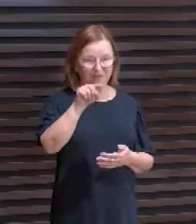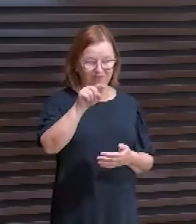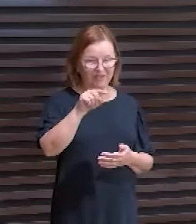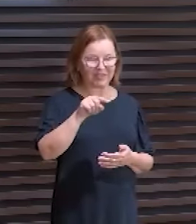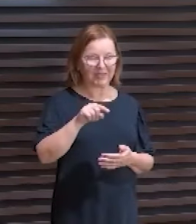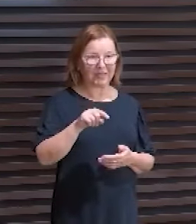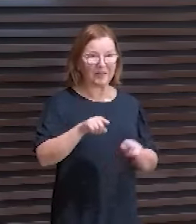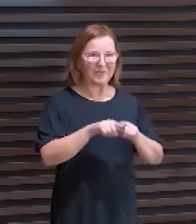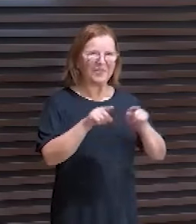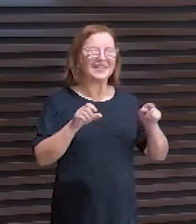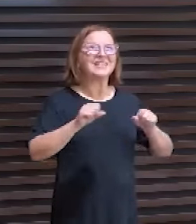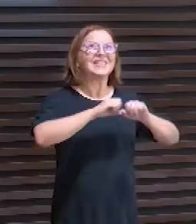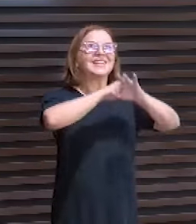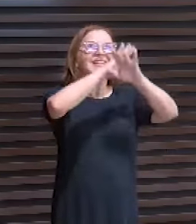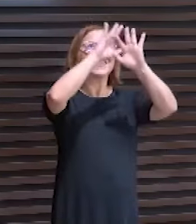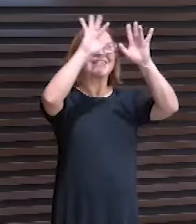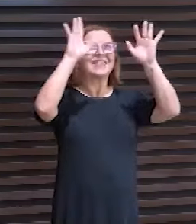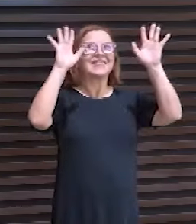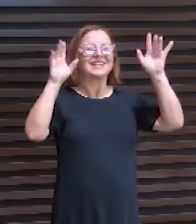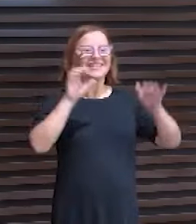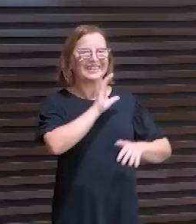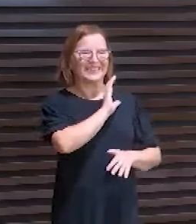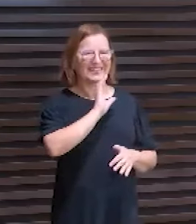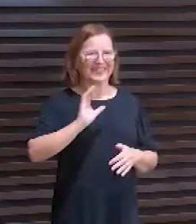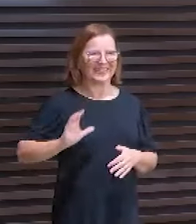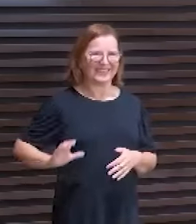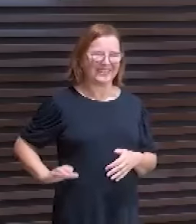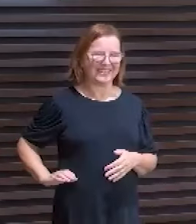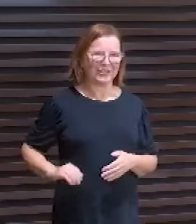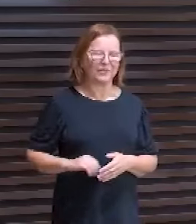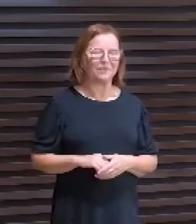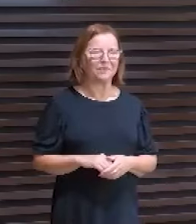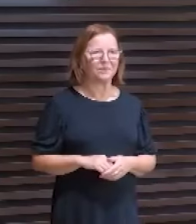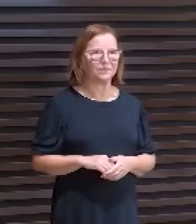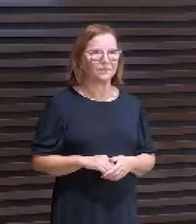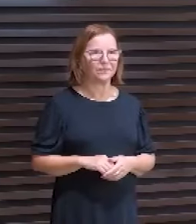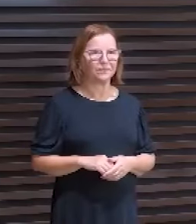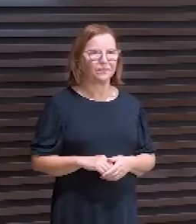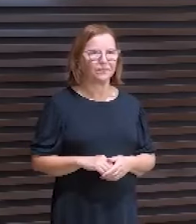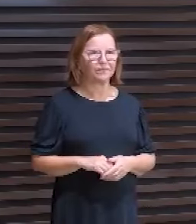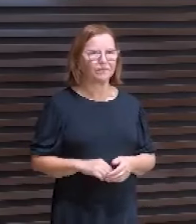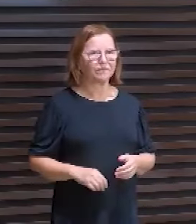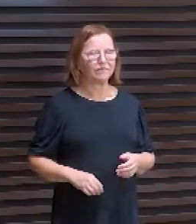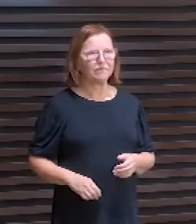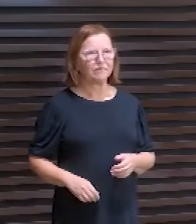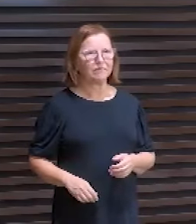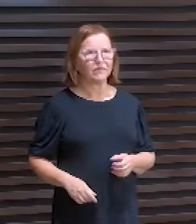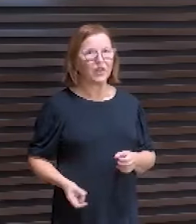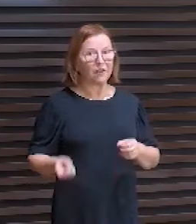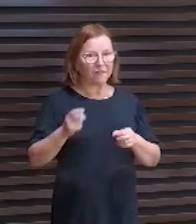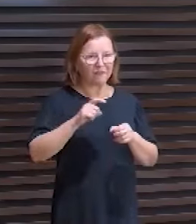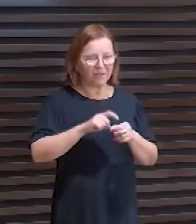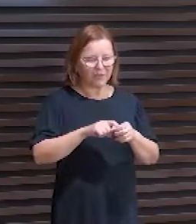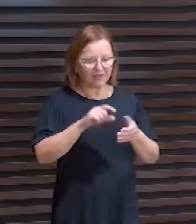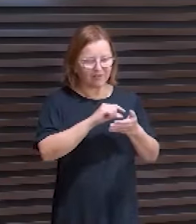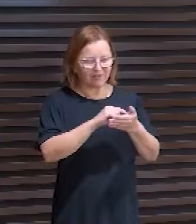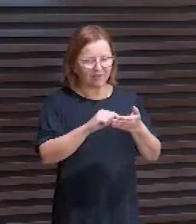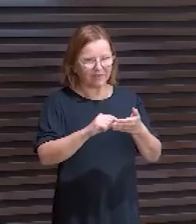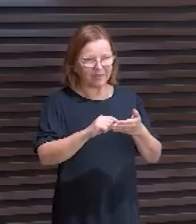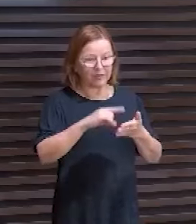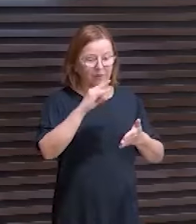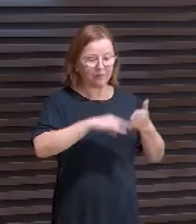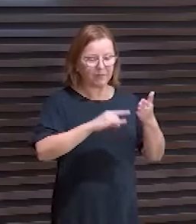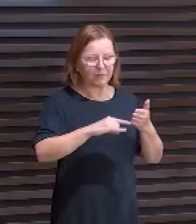glória é de Cristo voltando lá pro Versículo do nosso do nosso boletim